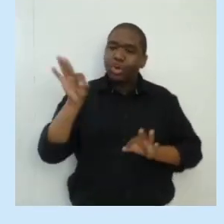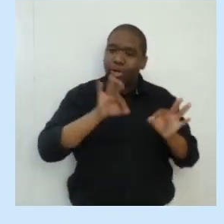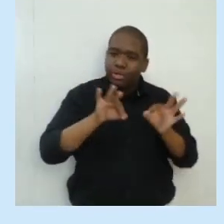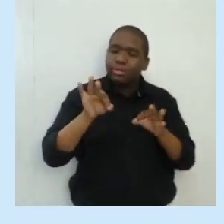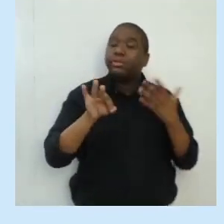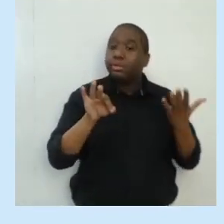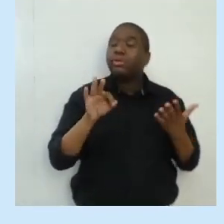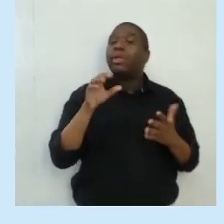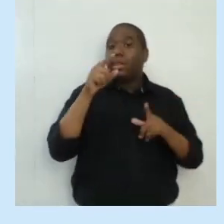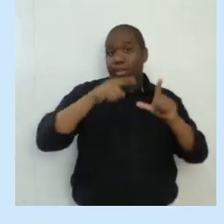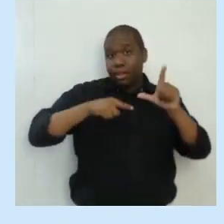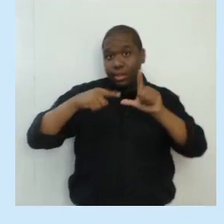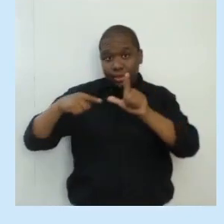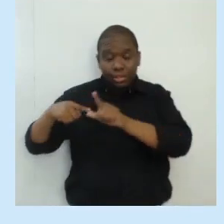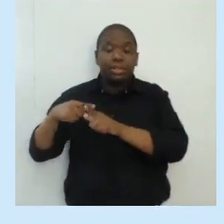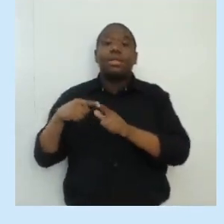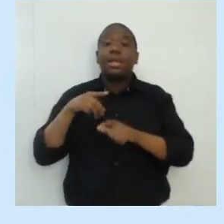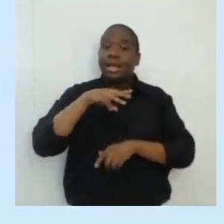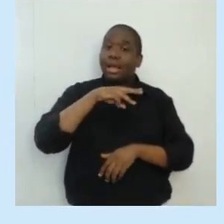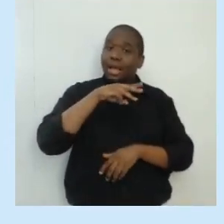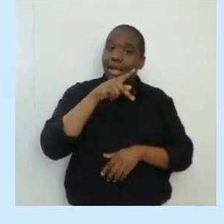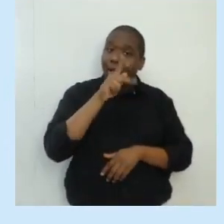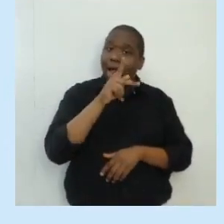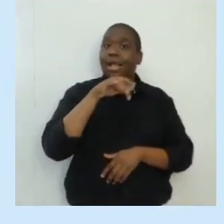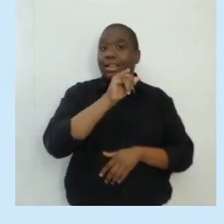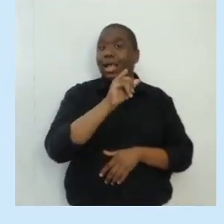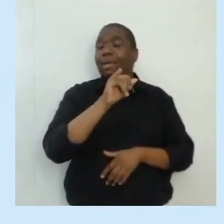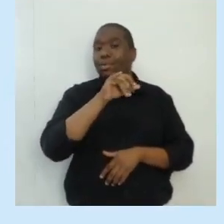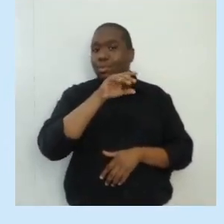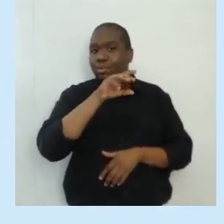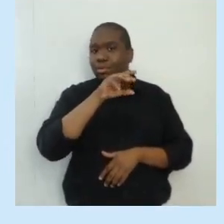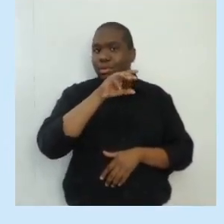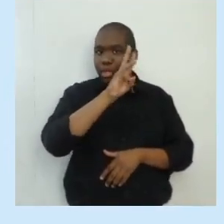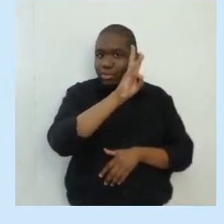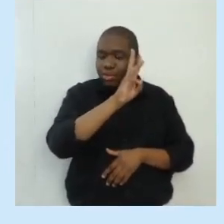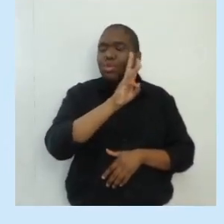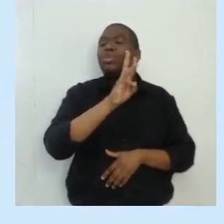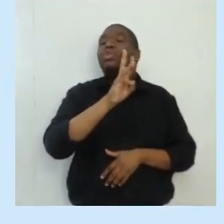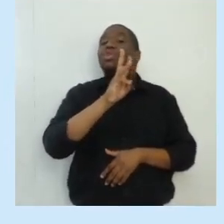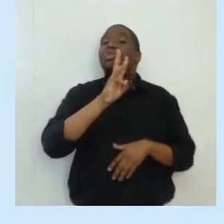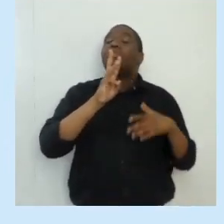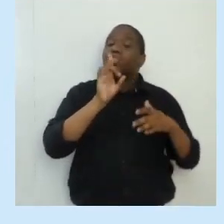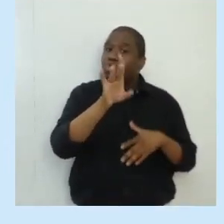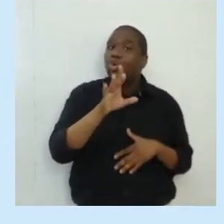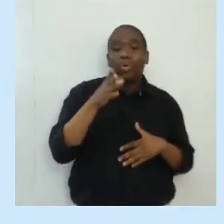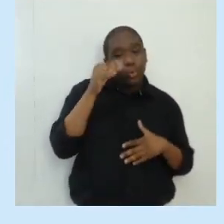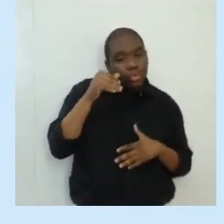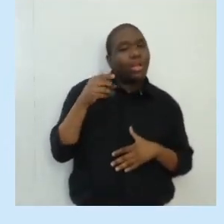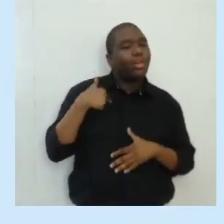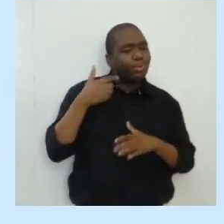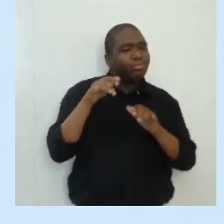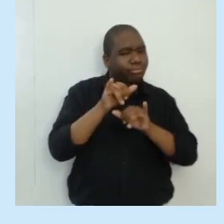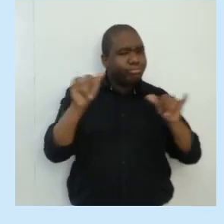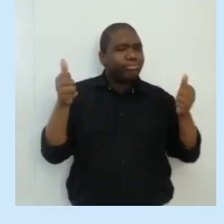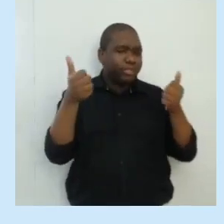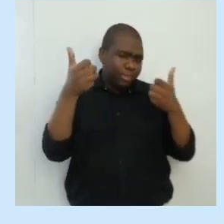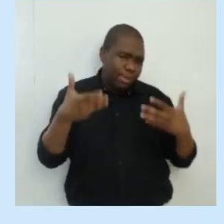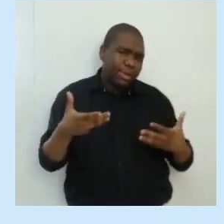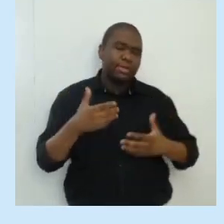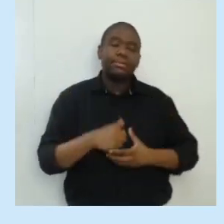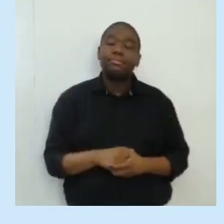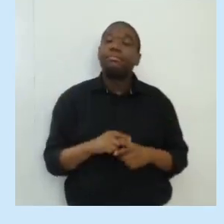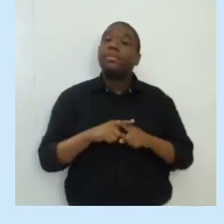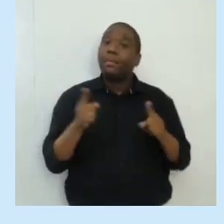foram inseridas novamente. Mas isso tudo é só curiosidade que eu estou trazendo para vocês. Mas, como eu disse a